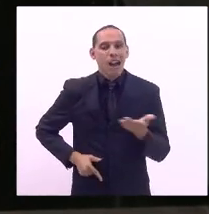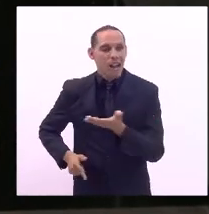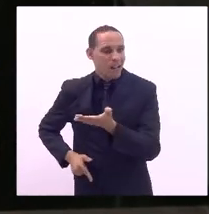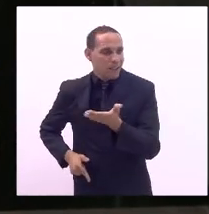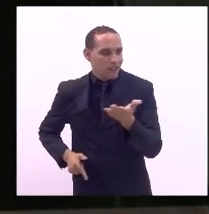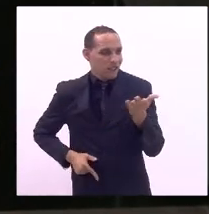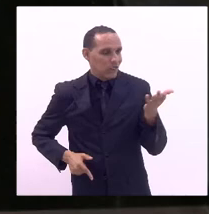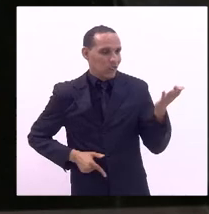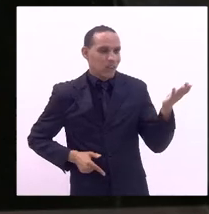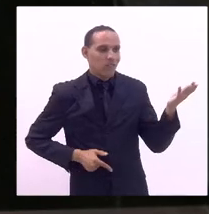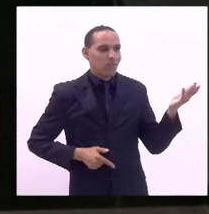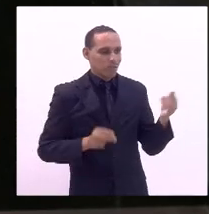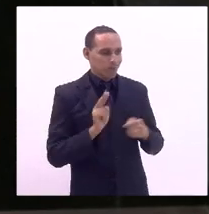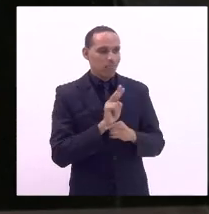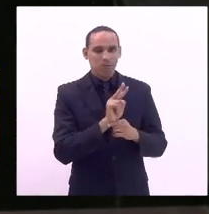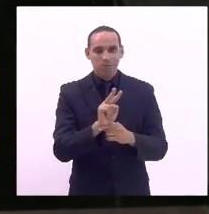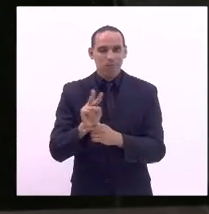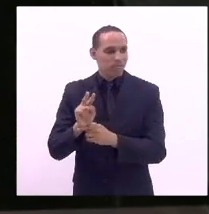armamentistas.